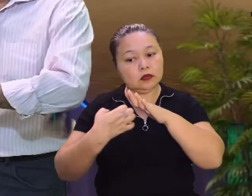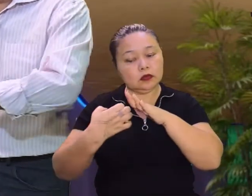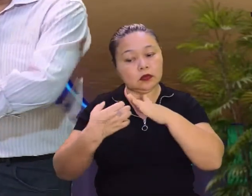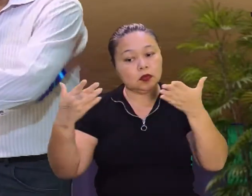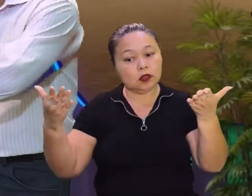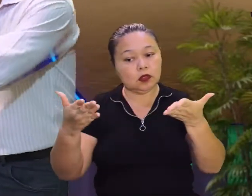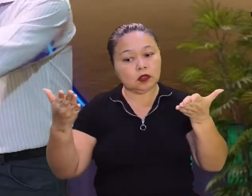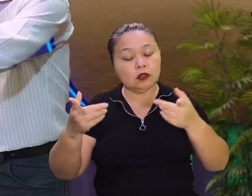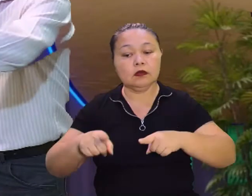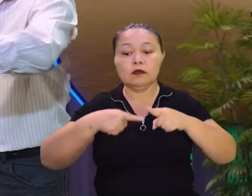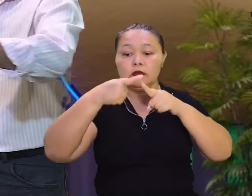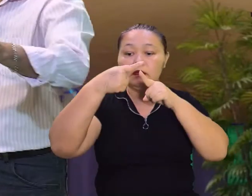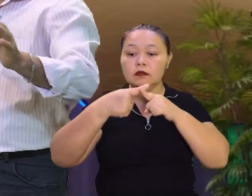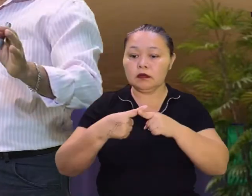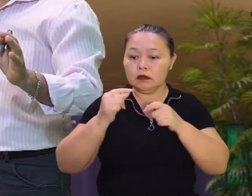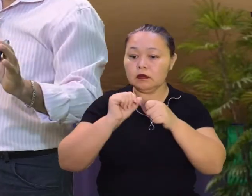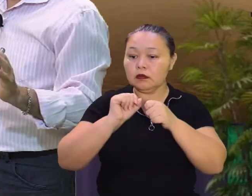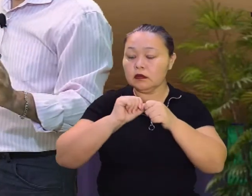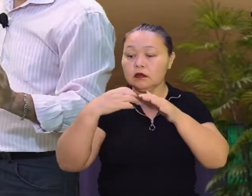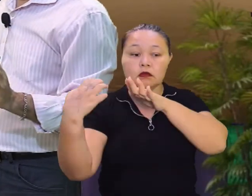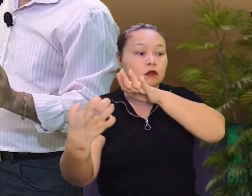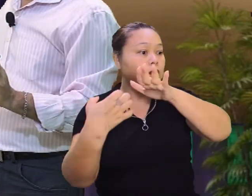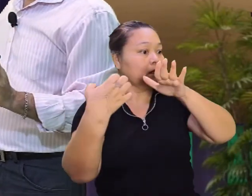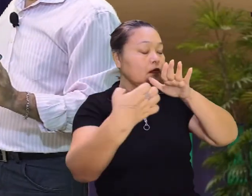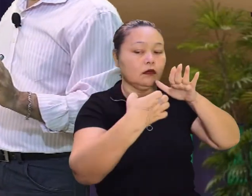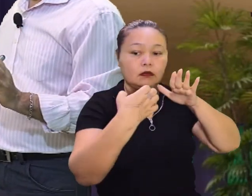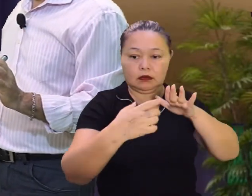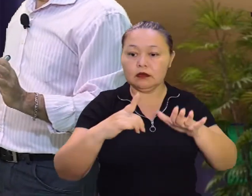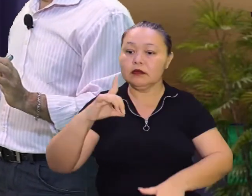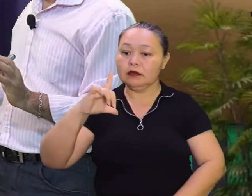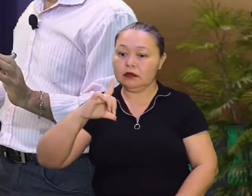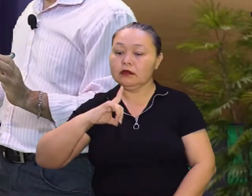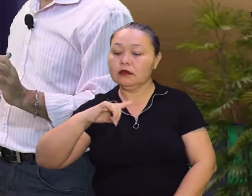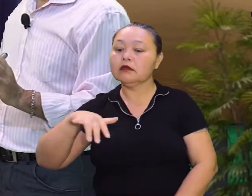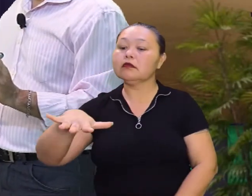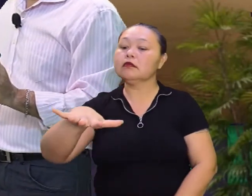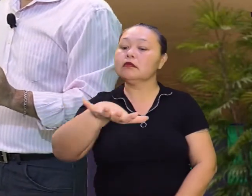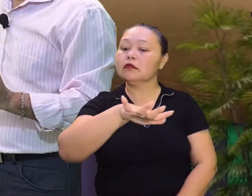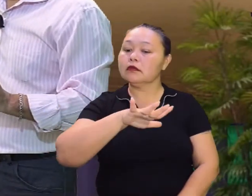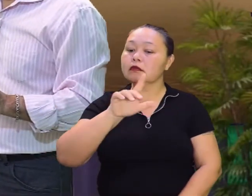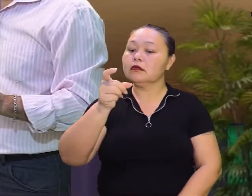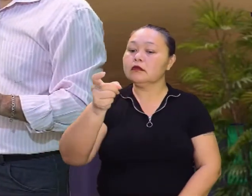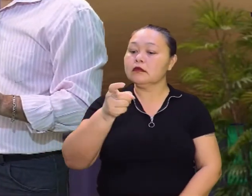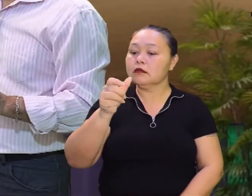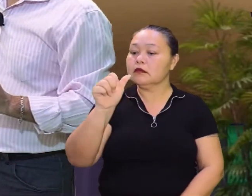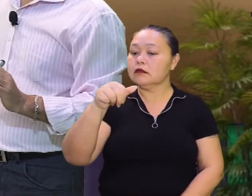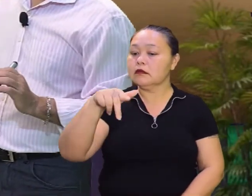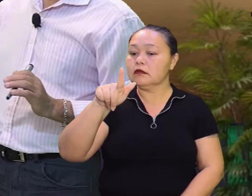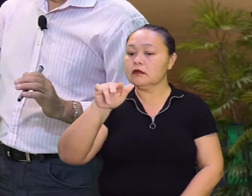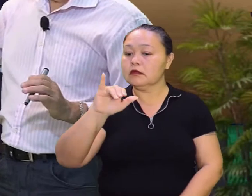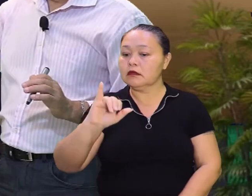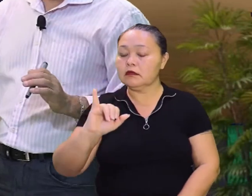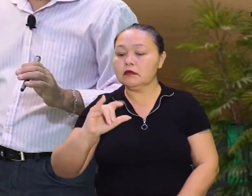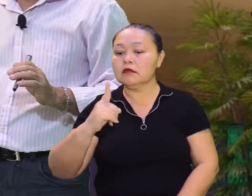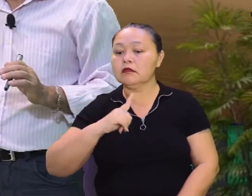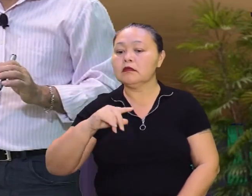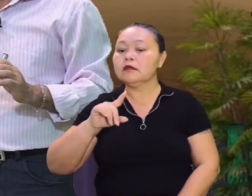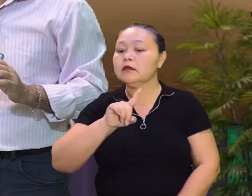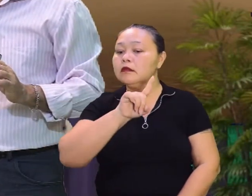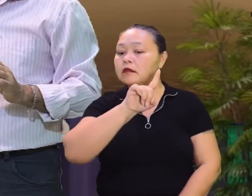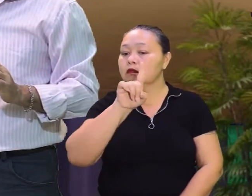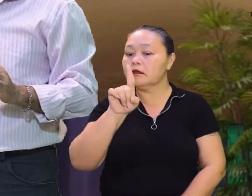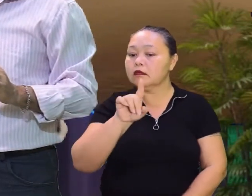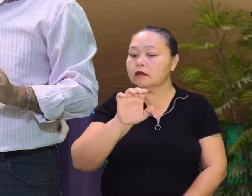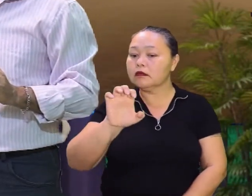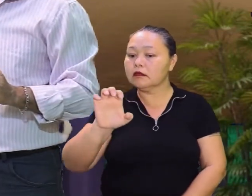agora multiplica por milhares de indústrias que tem ali na região de Xangai, por exemplo, nas zonas